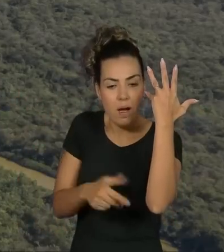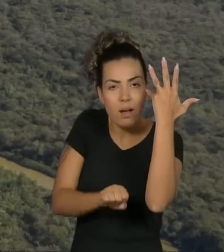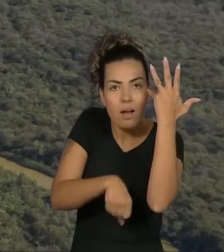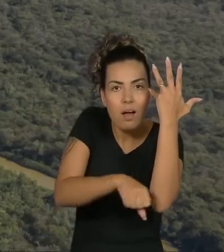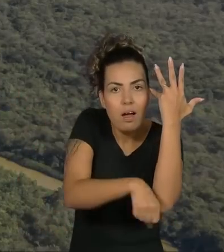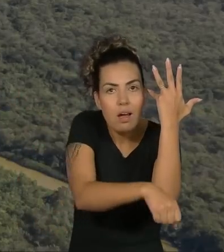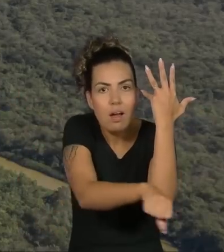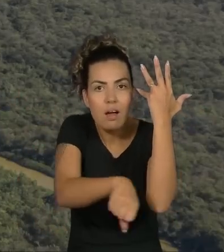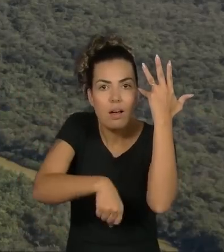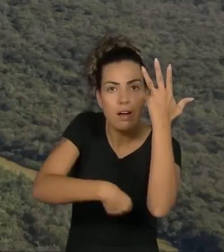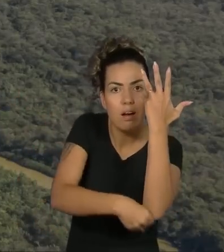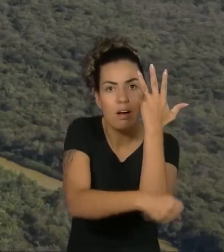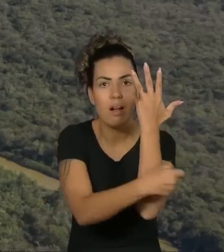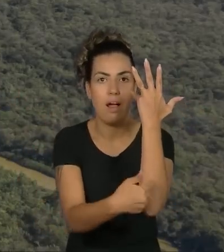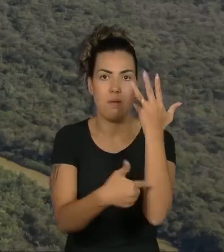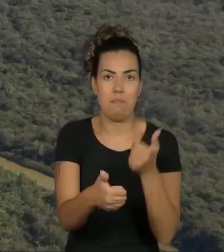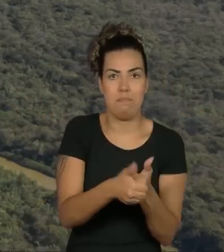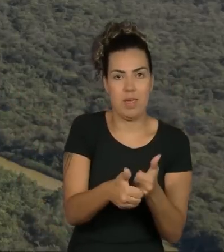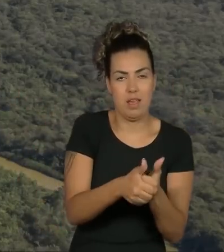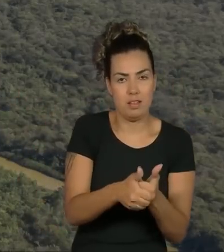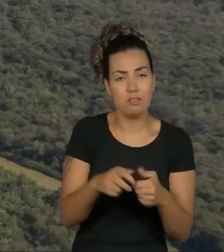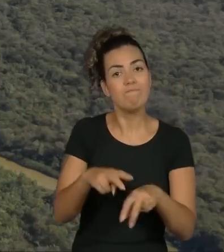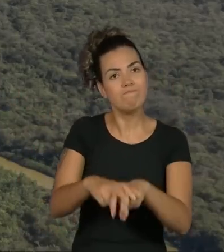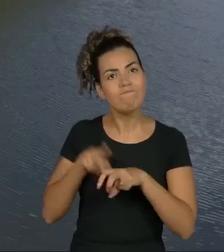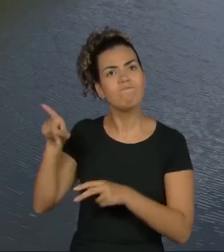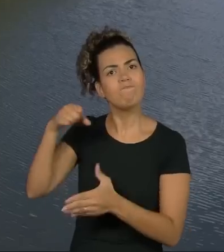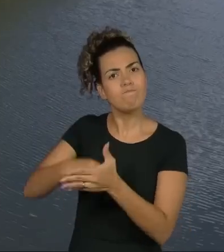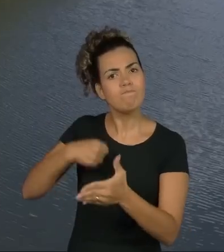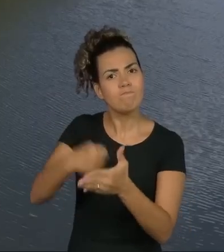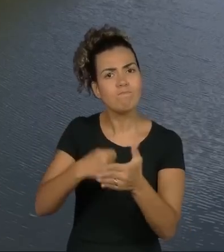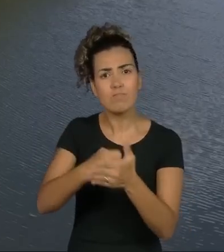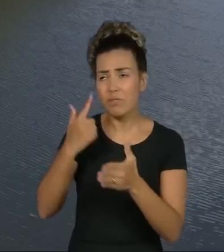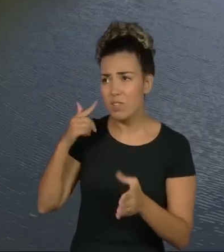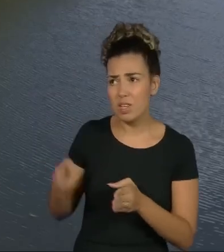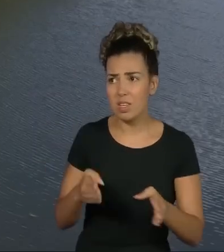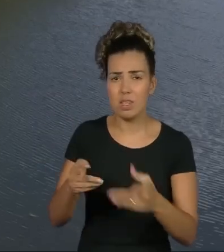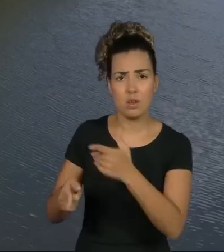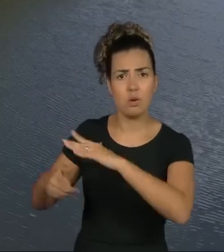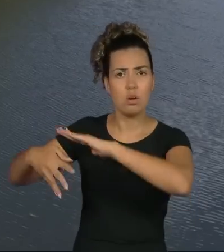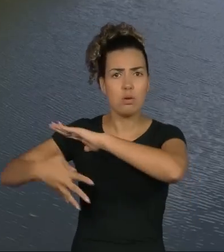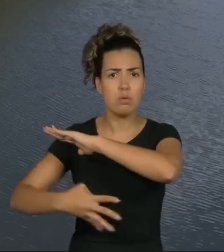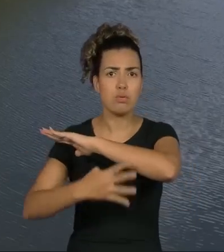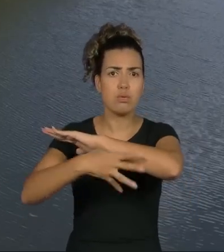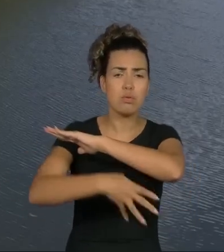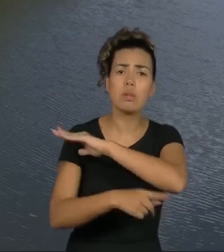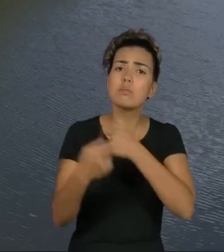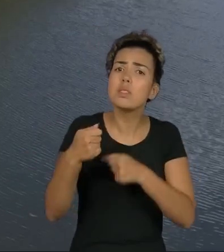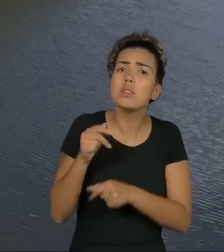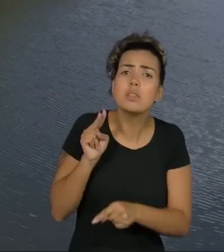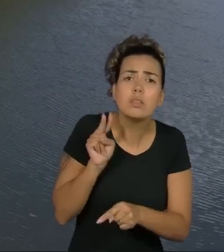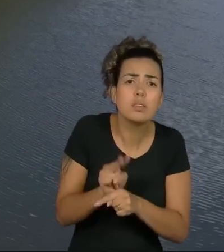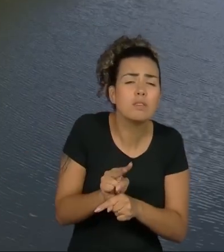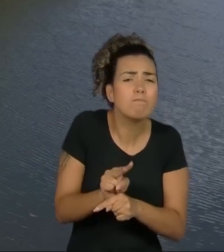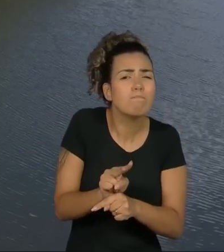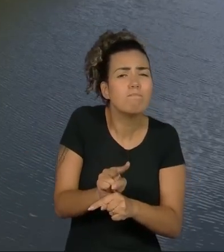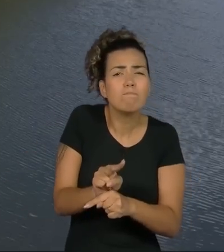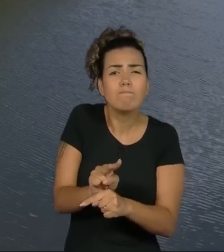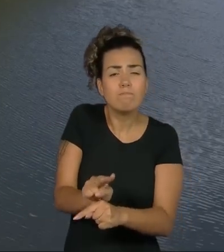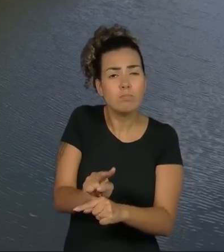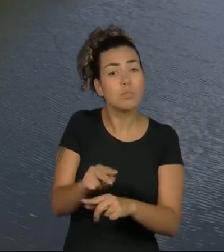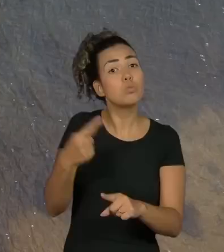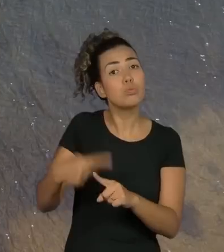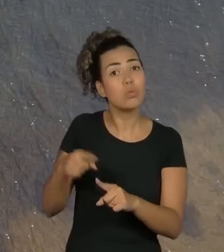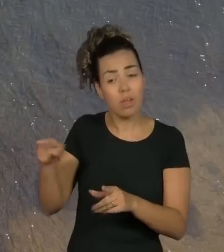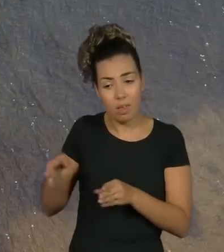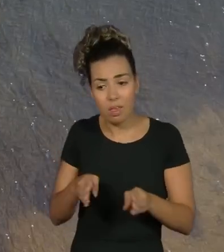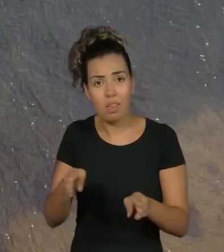na luta pela preservação das lagoas marginais do Rio São Francisco. Nas áreas protegidas, esses berçários naturais